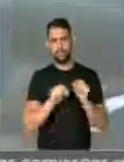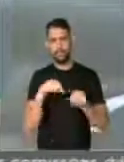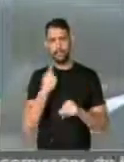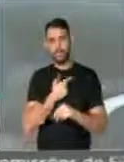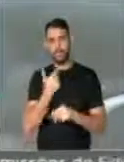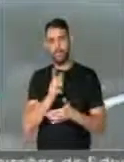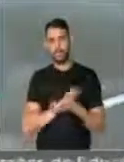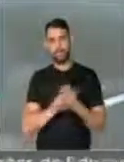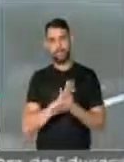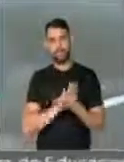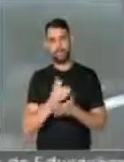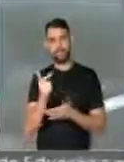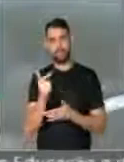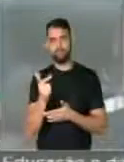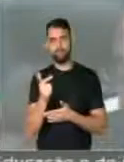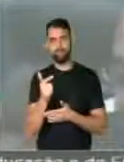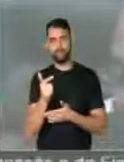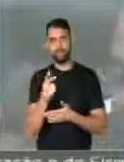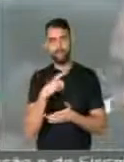para que a gente não seja